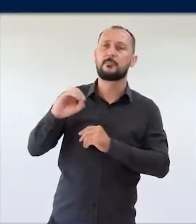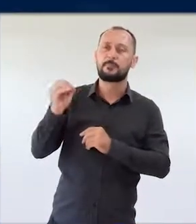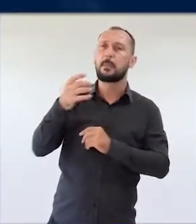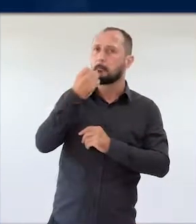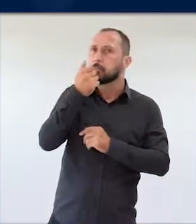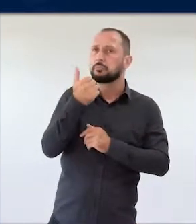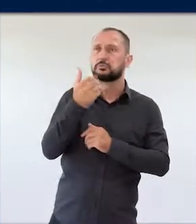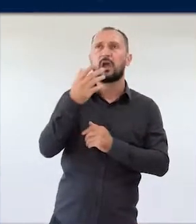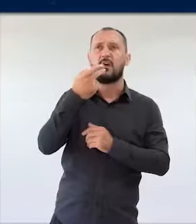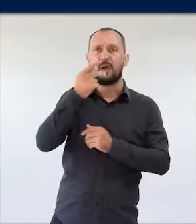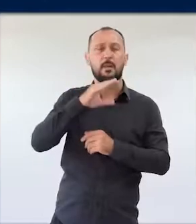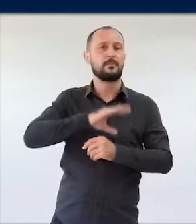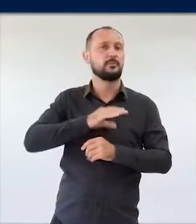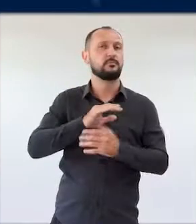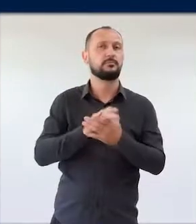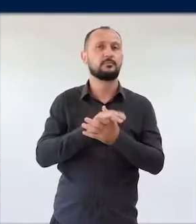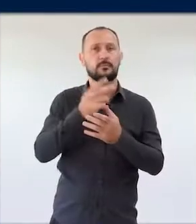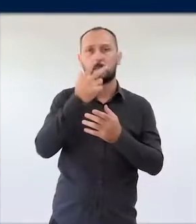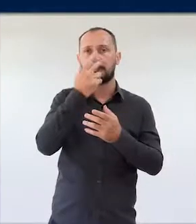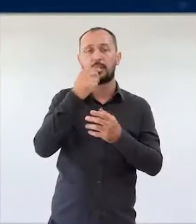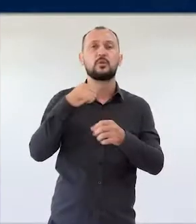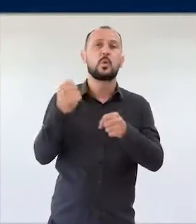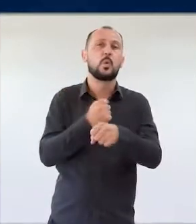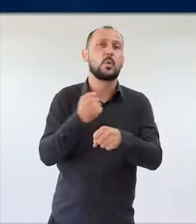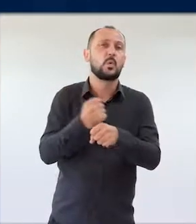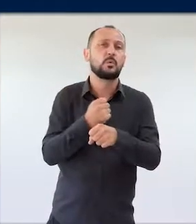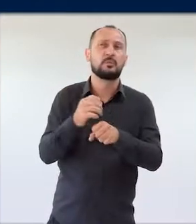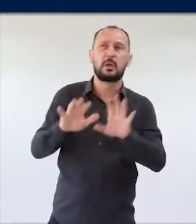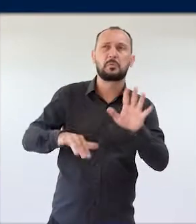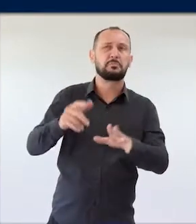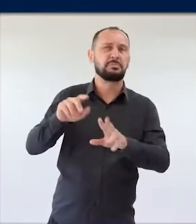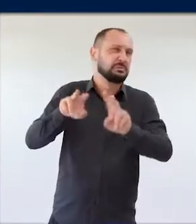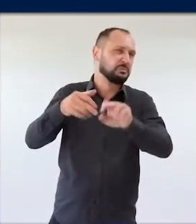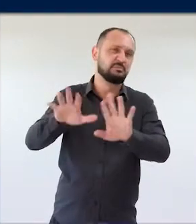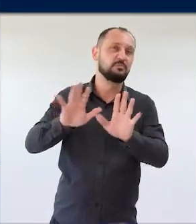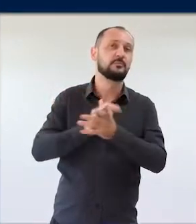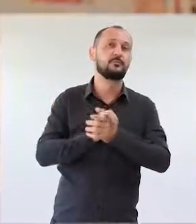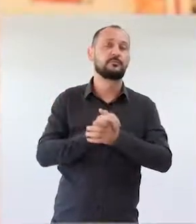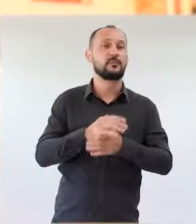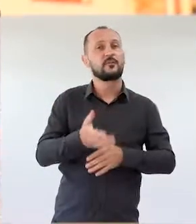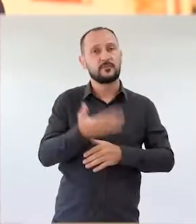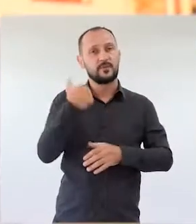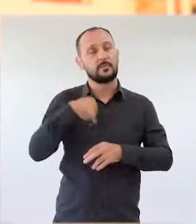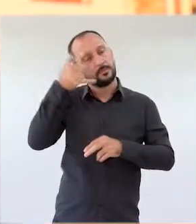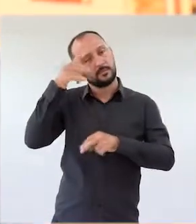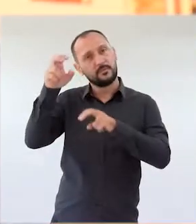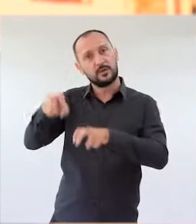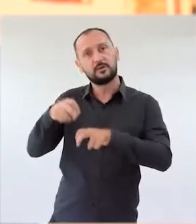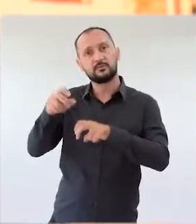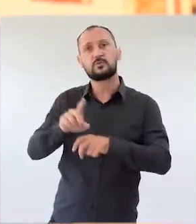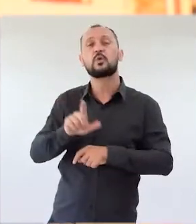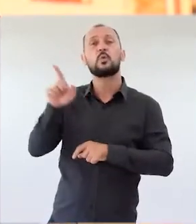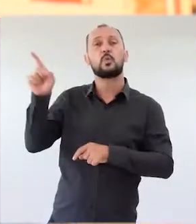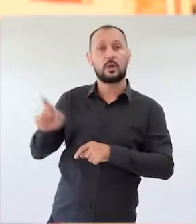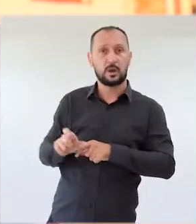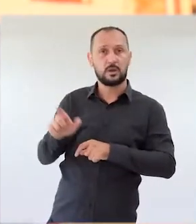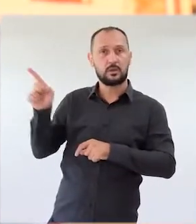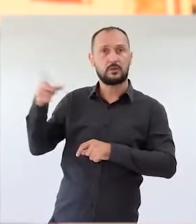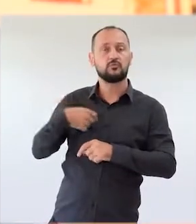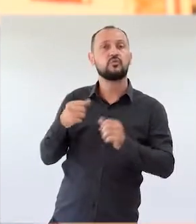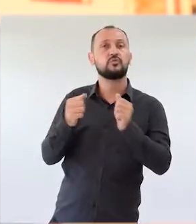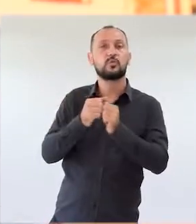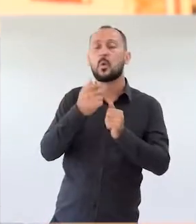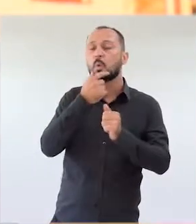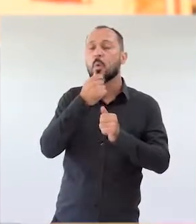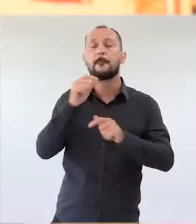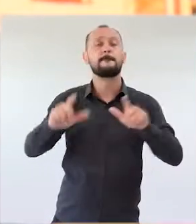Alegre, próximo a Porto Alegre. Faz coisa de ecoconstrução, alguma coisa assim. Vamos para a fazenda, vamos. Só que a fazenda lá